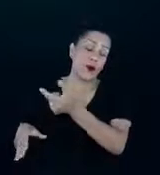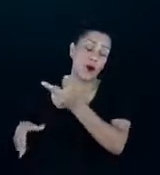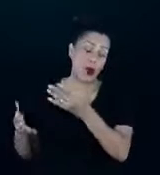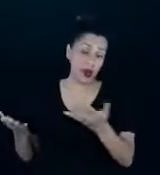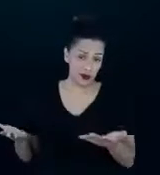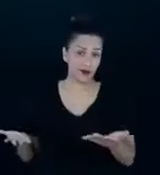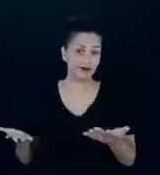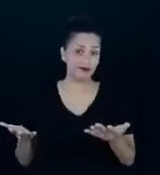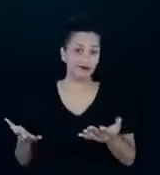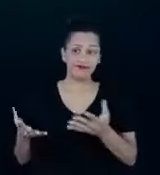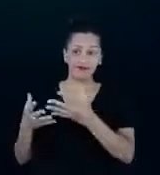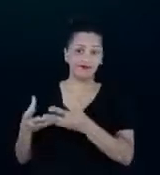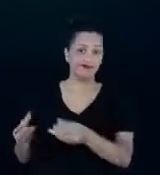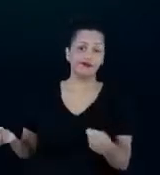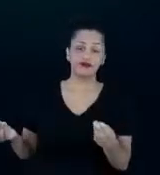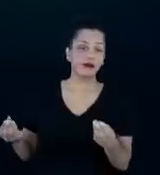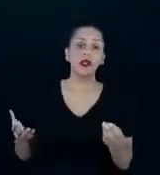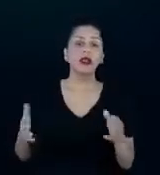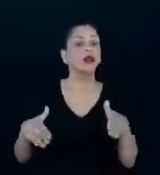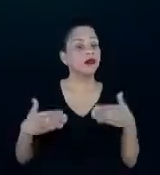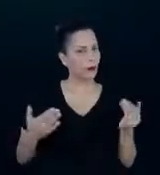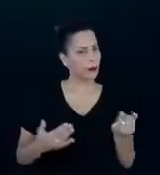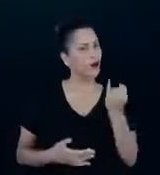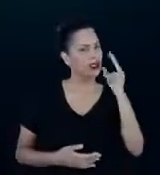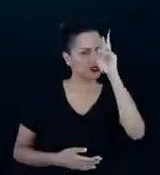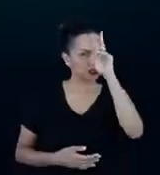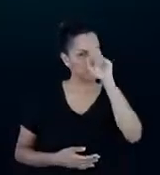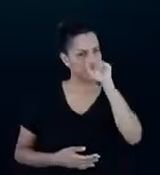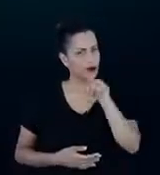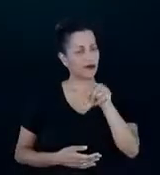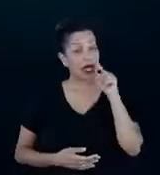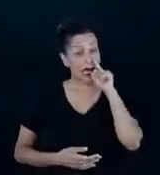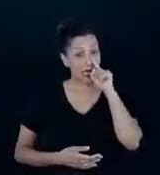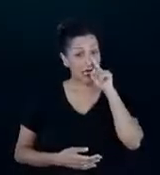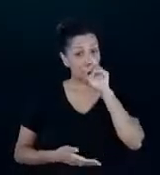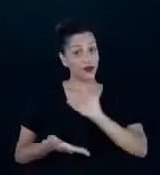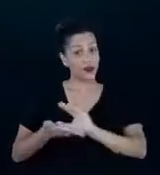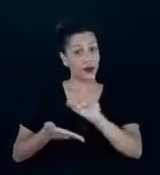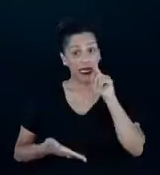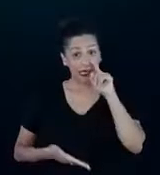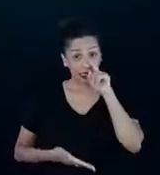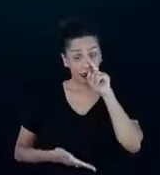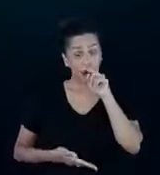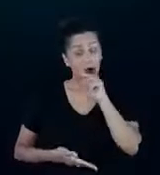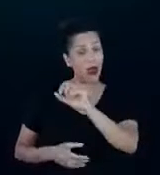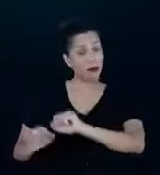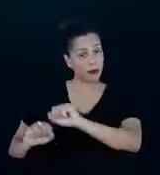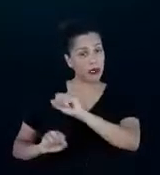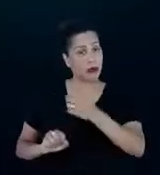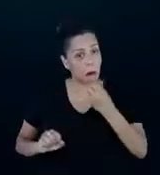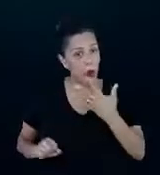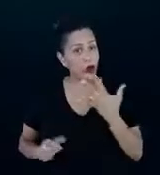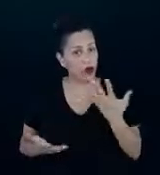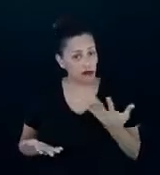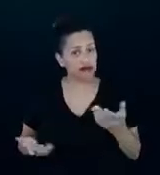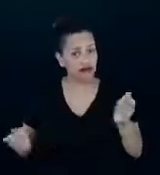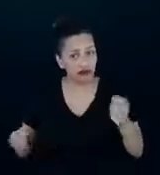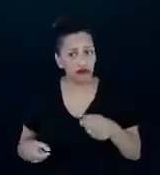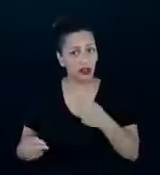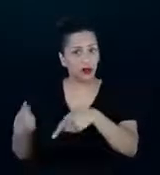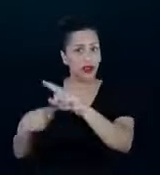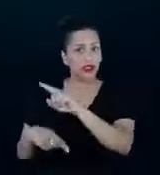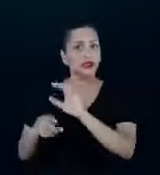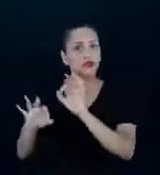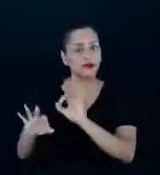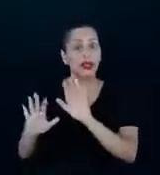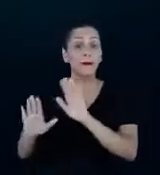Então, é importante lembrar disso, que é um investimento de risco. A startup é muito boa para inovação, não há dúvida, mas também ela tem